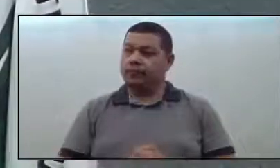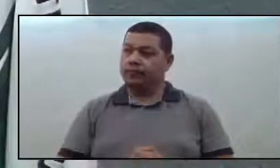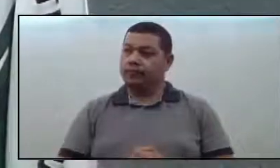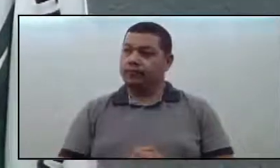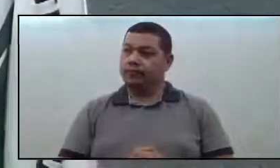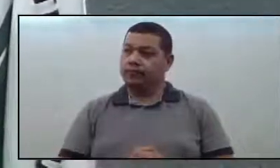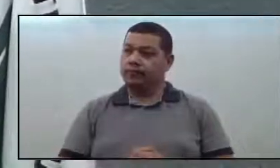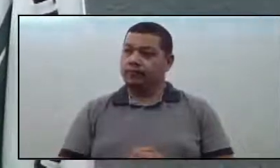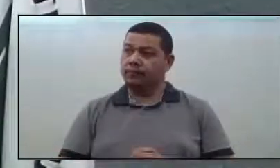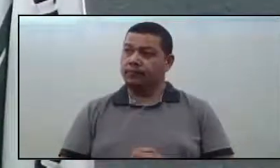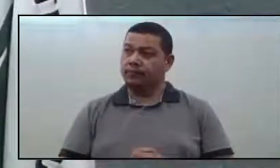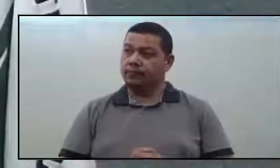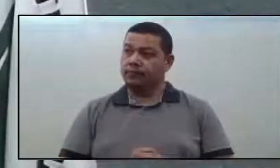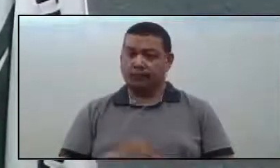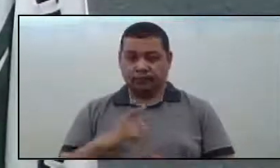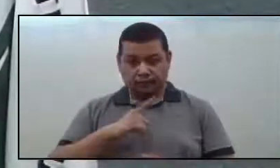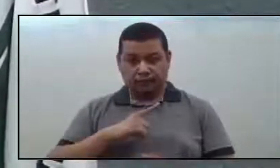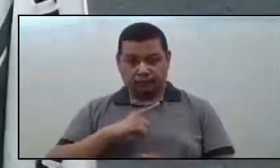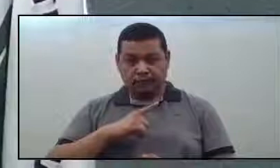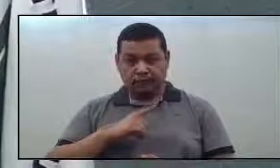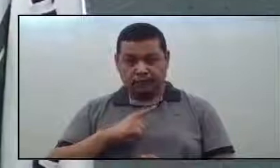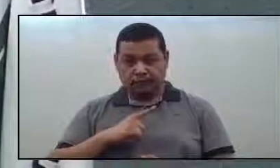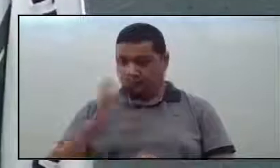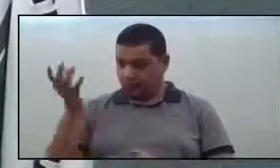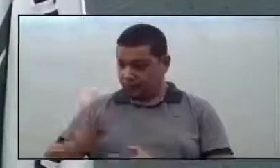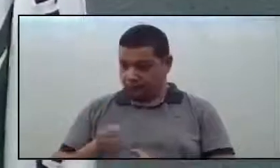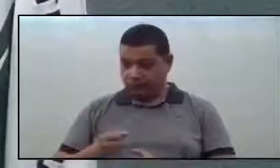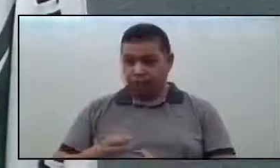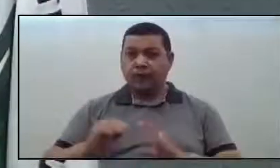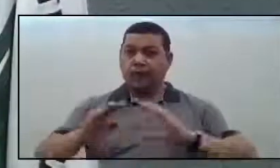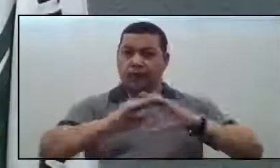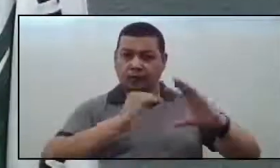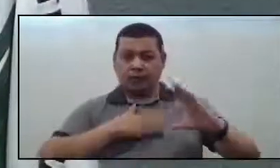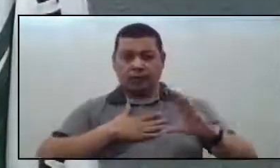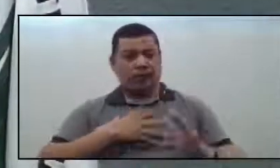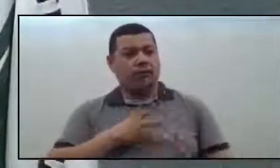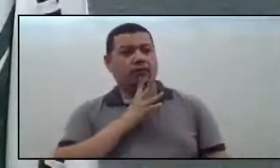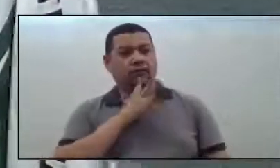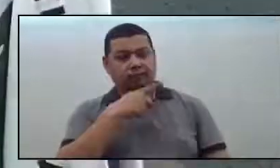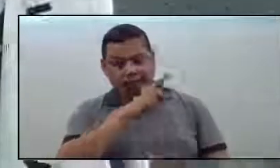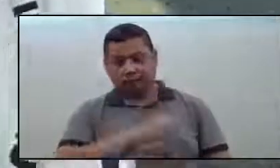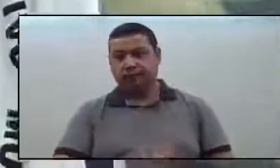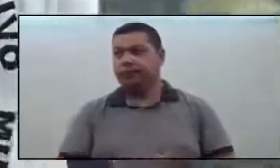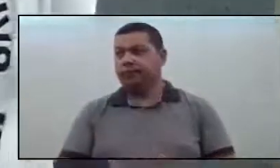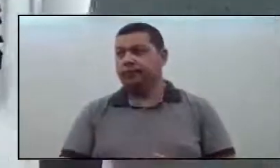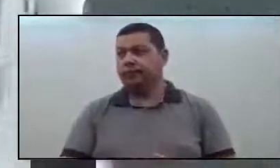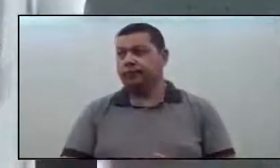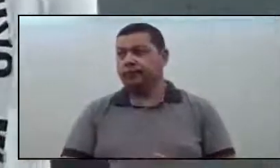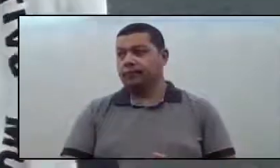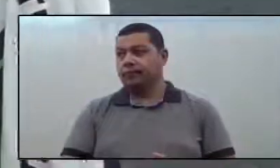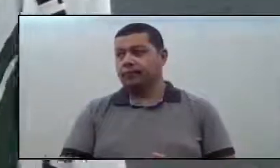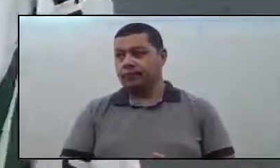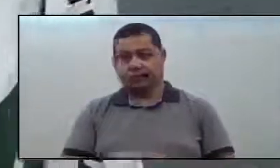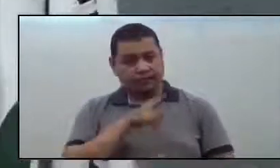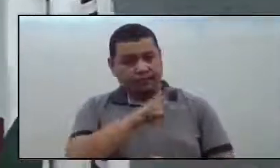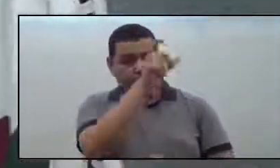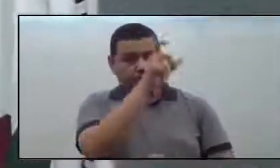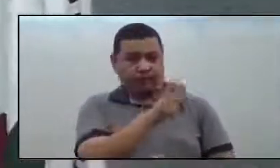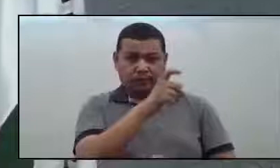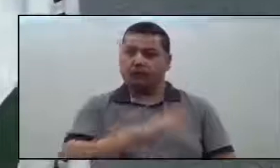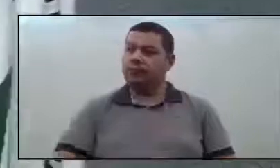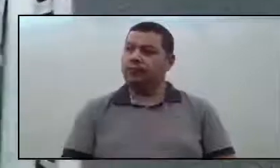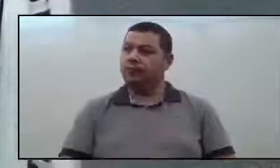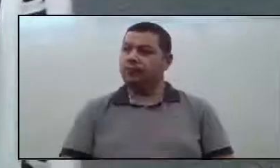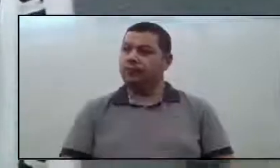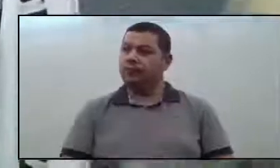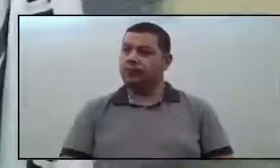recebeu a matéria e mandou para mim indignado, eu conheço o rapaz, uma pessoa